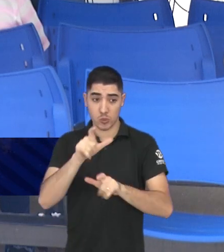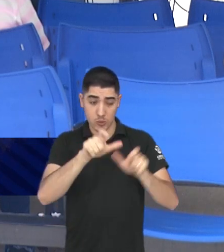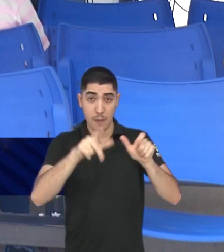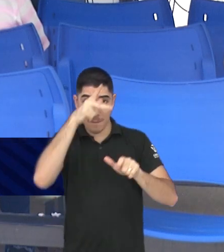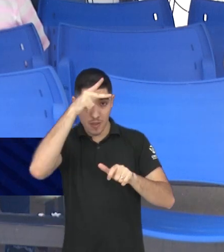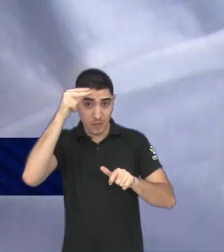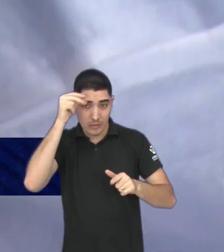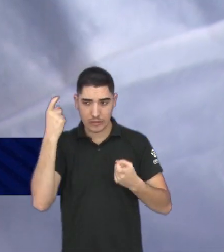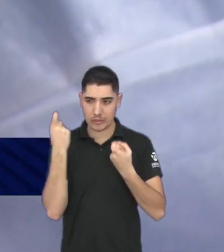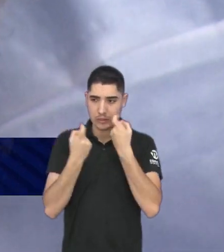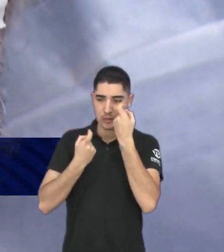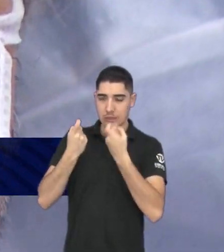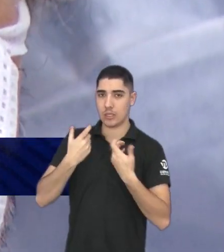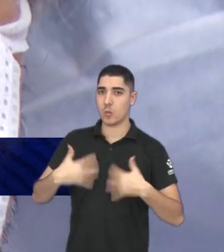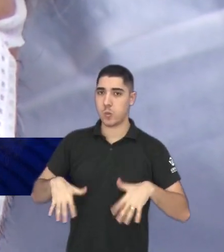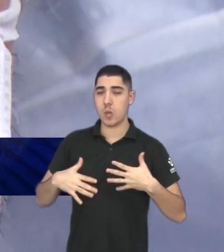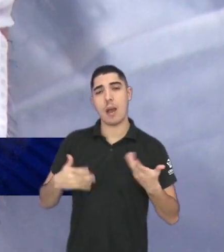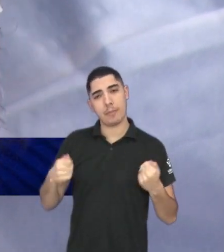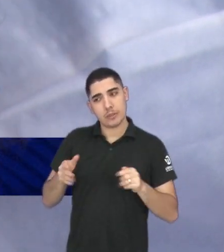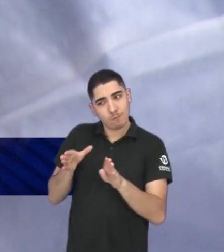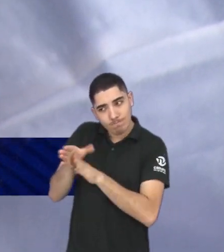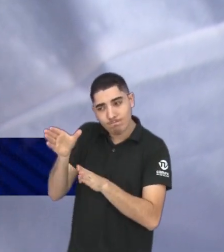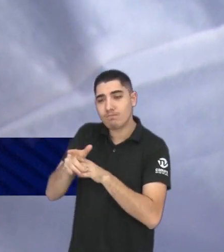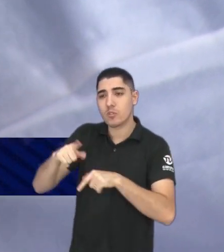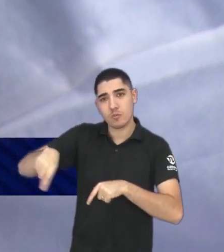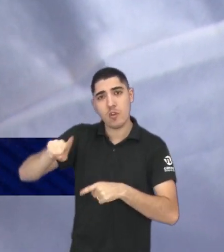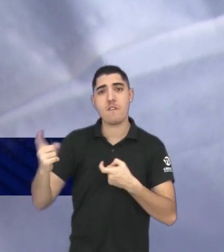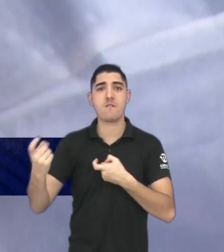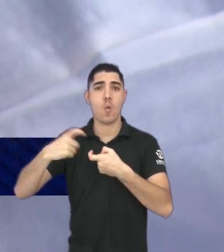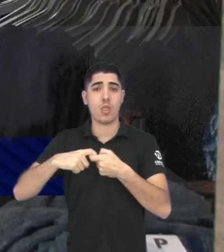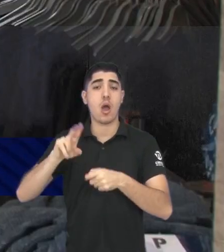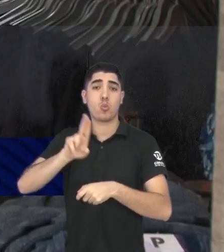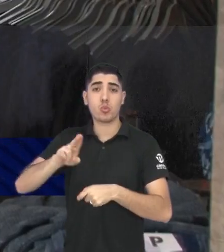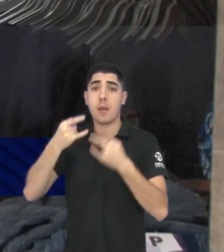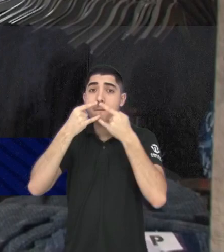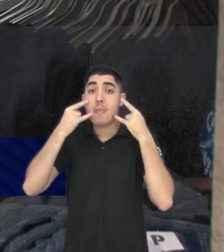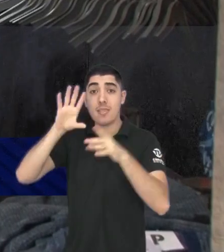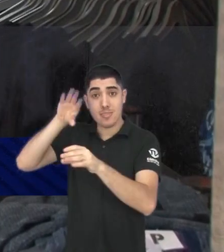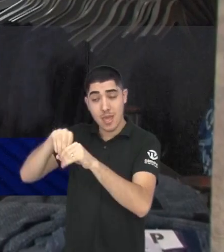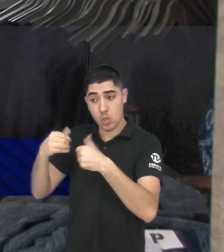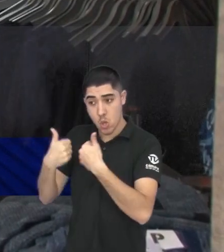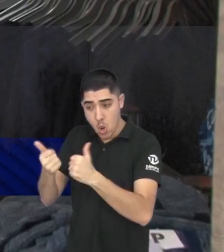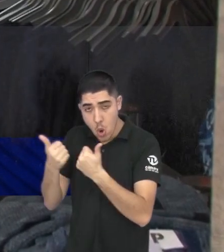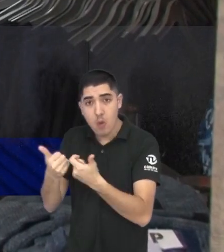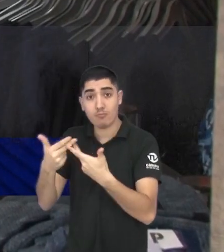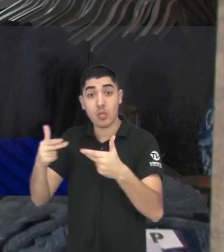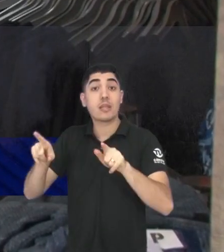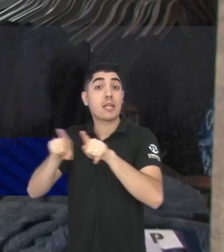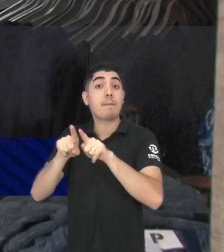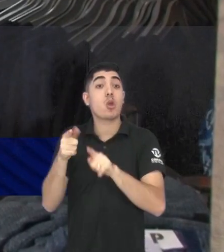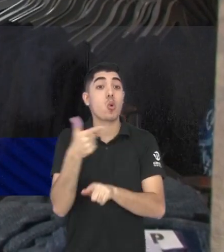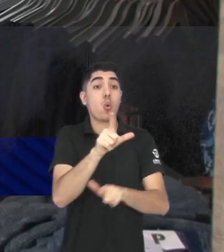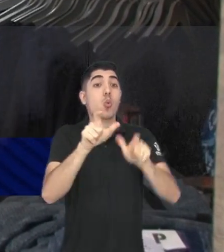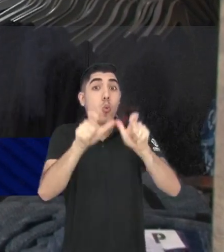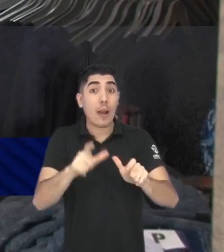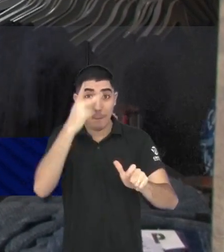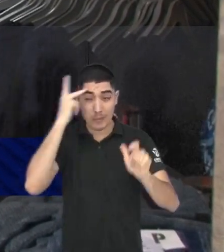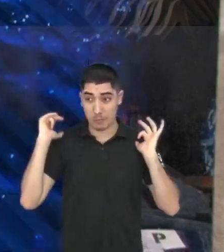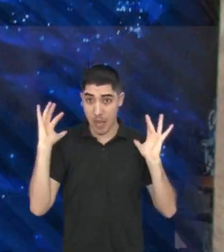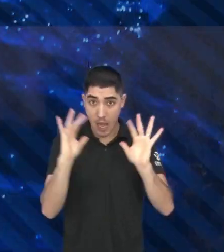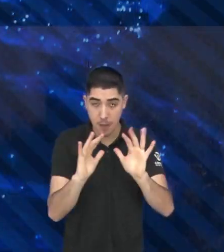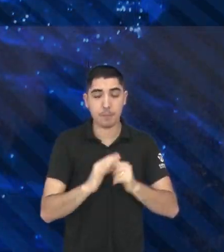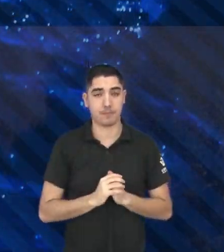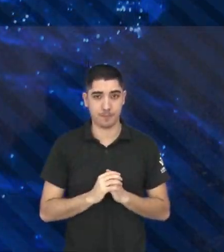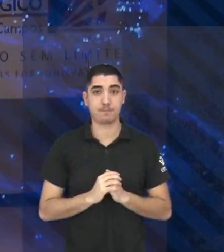preocupam autoridades e a recomendação é o retorno do uso de máscaras no transporte público e em locais de grande